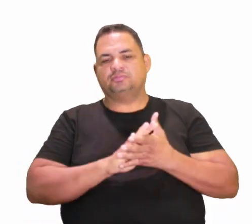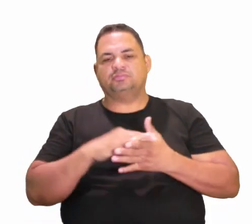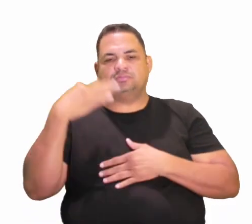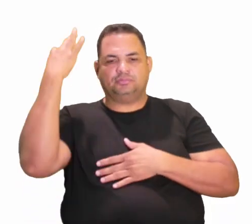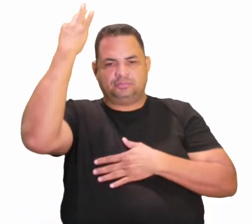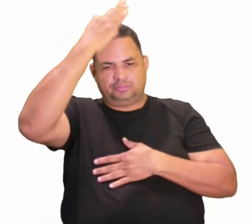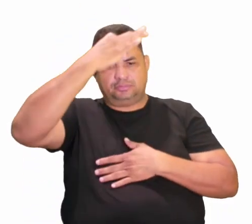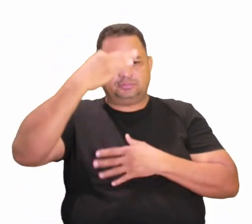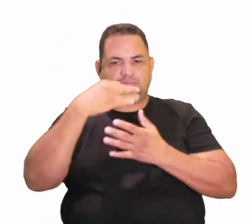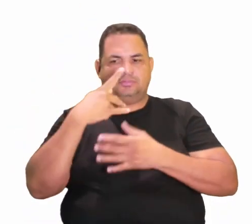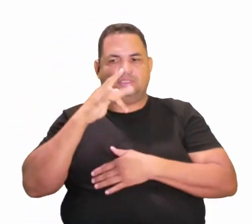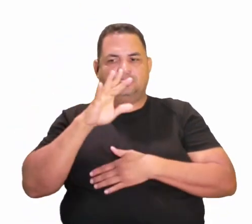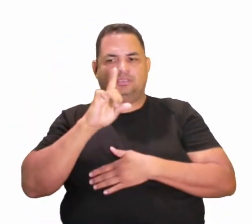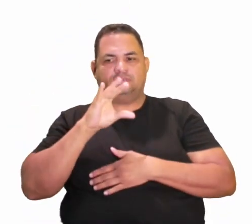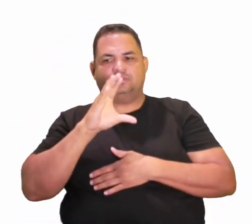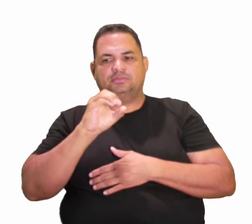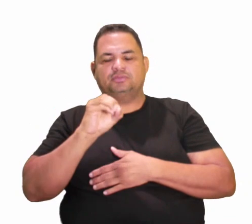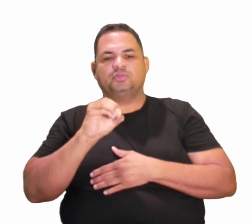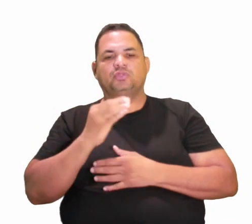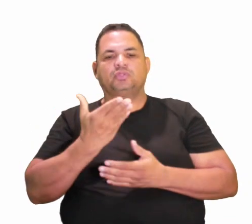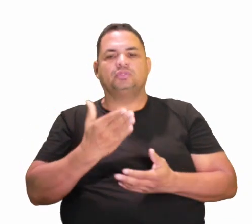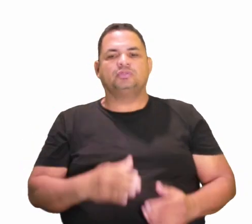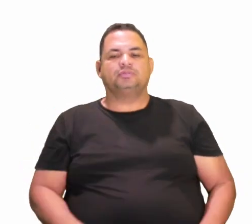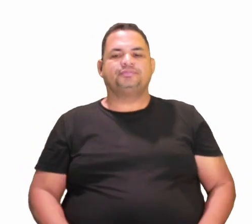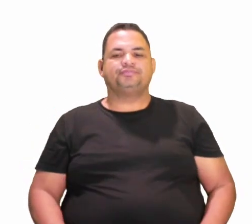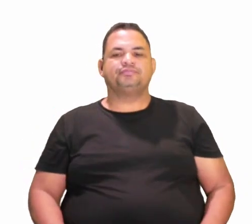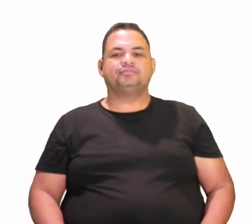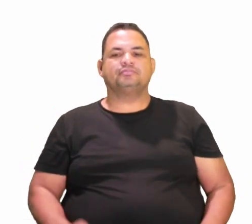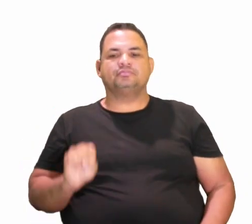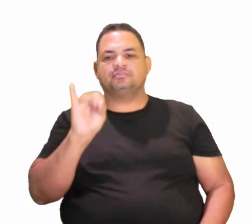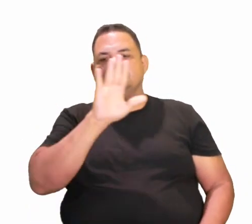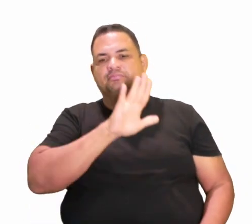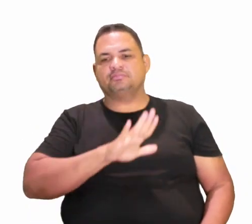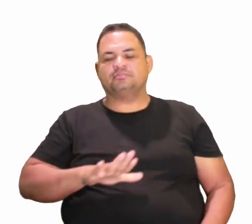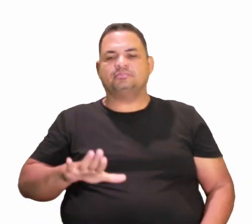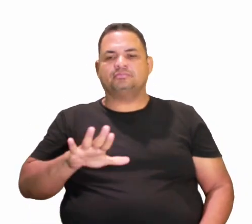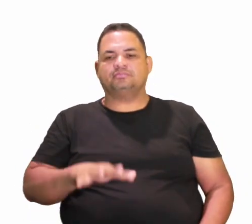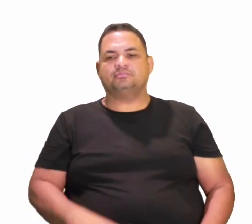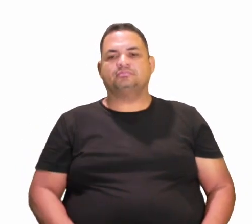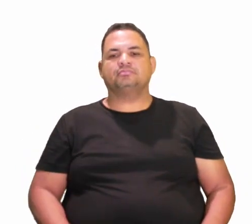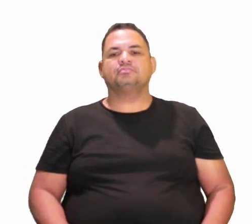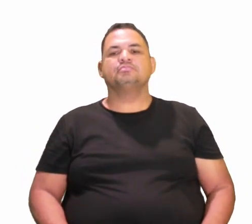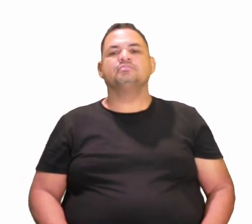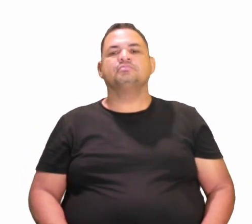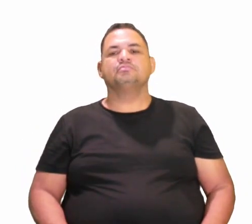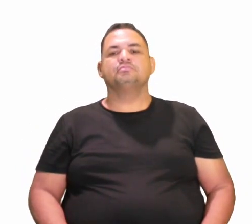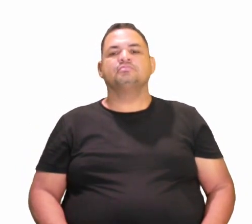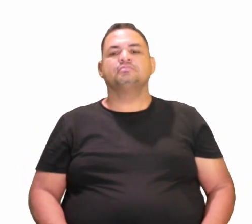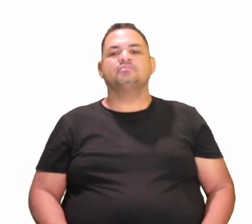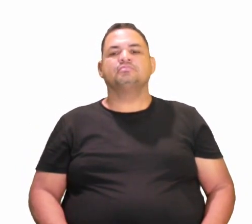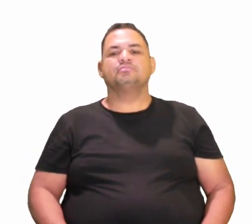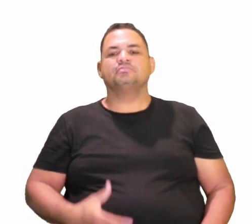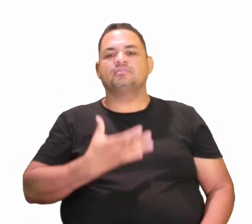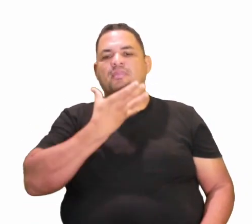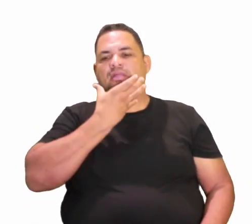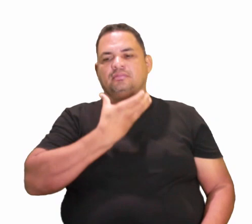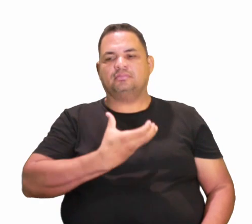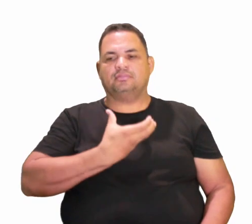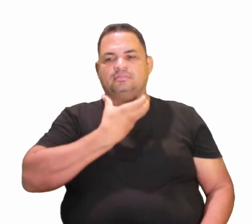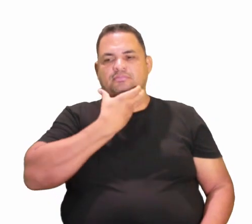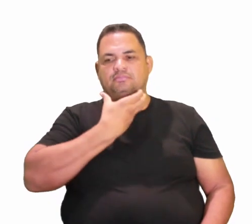meu aí, xará, certo? E aqui essa imagem indica o quê? Christmas,